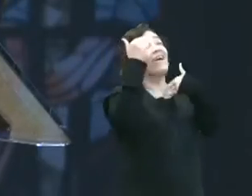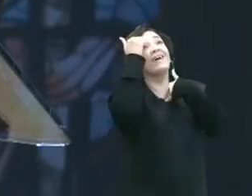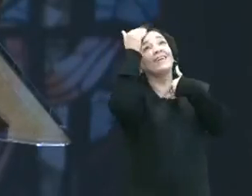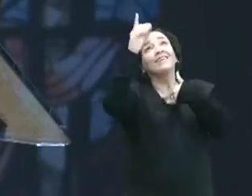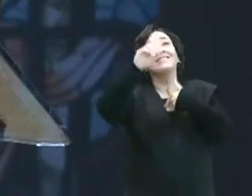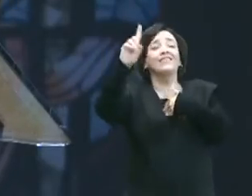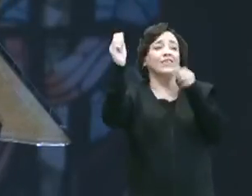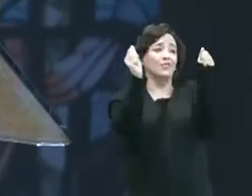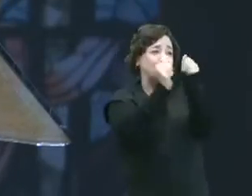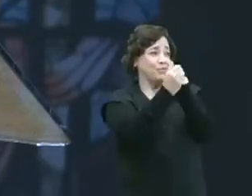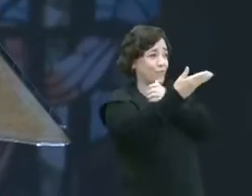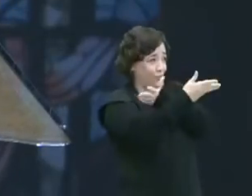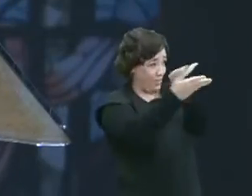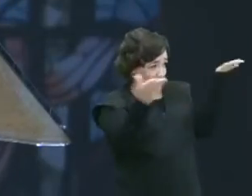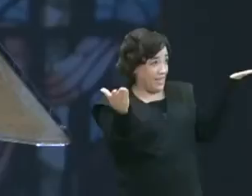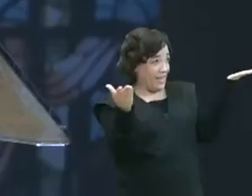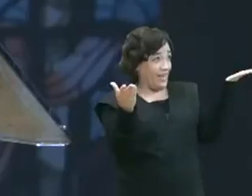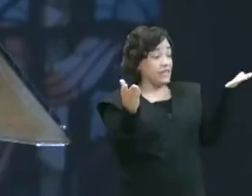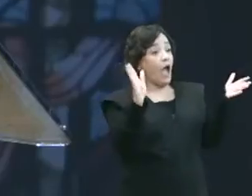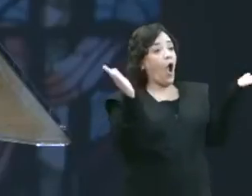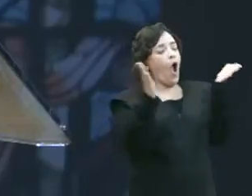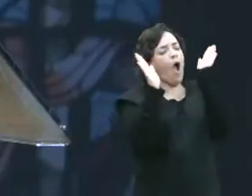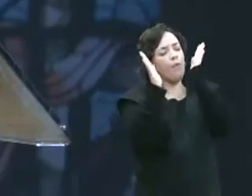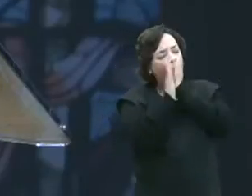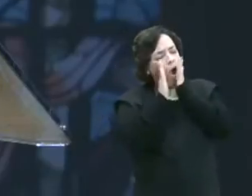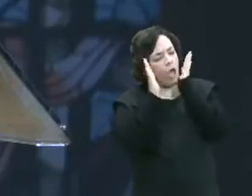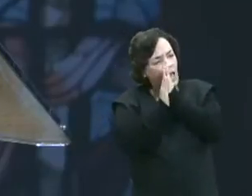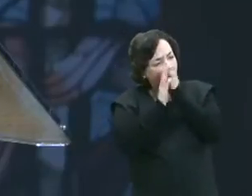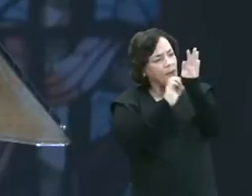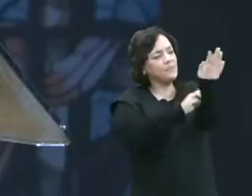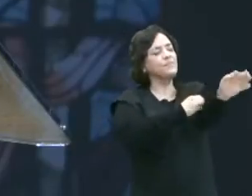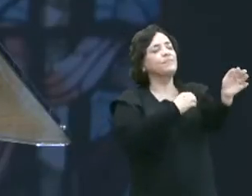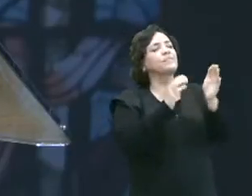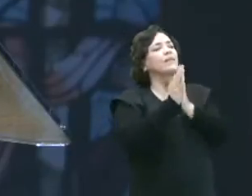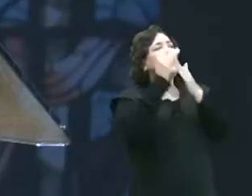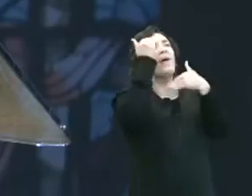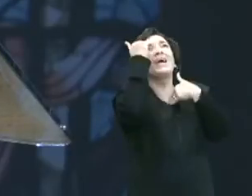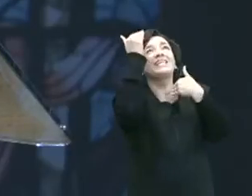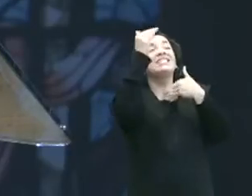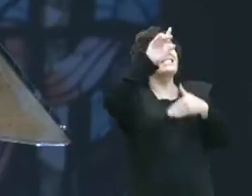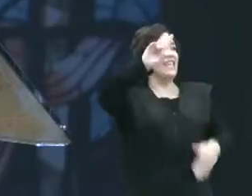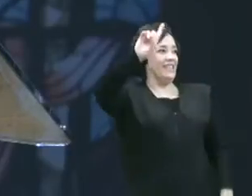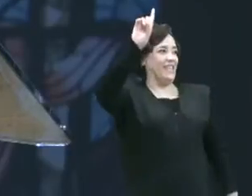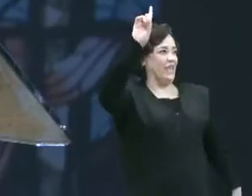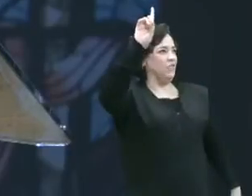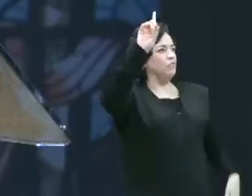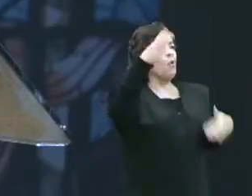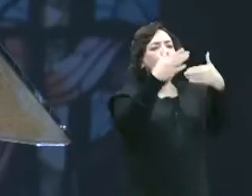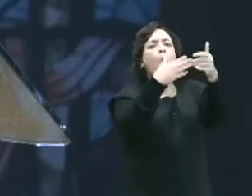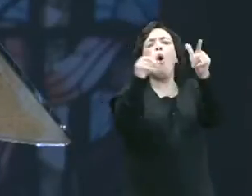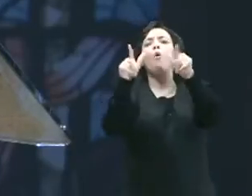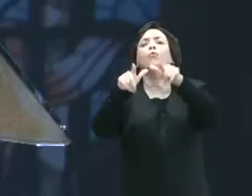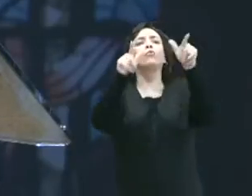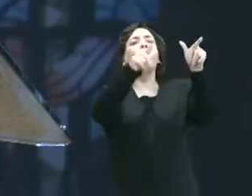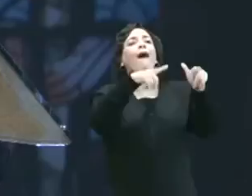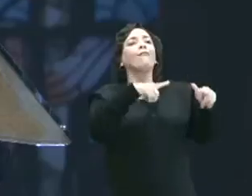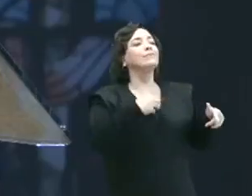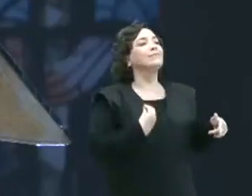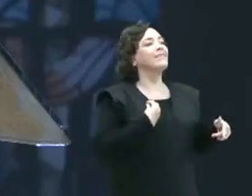Deus junto com você. Feche seus olhos aí e agradeça a Deus. Aonde você está